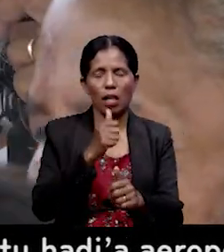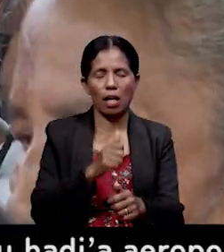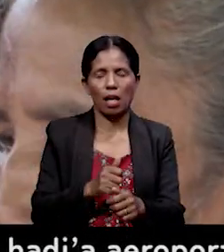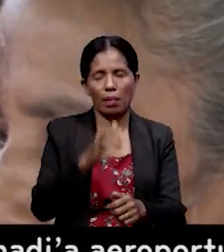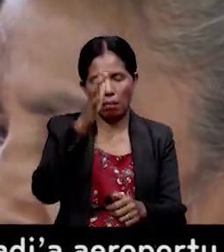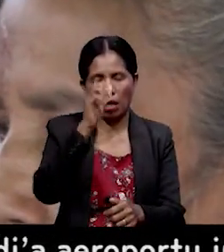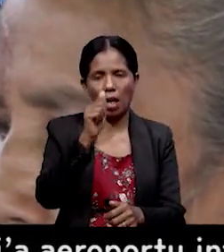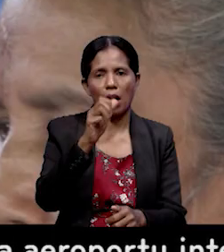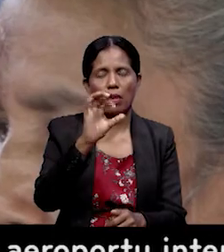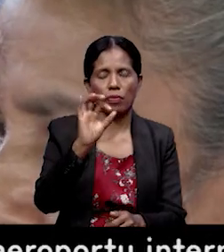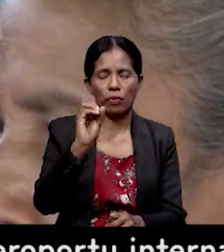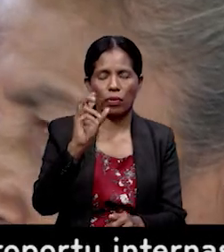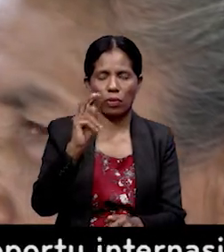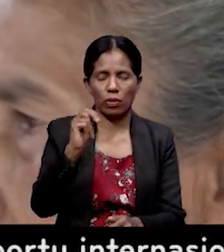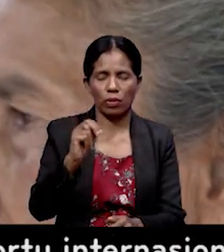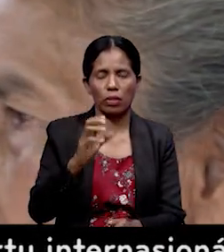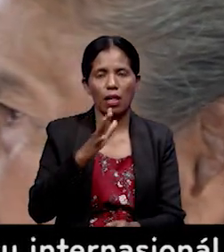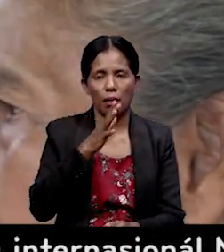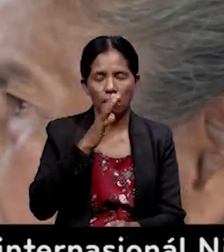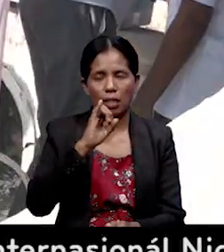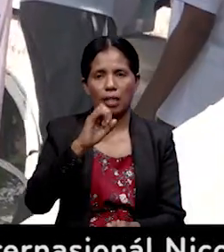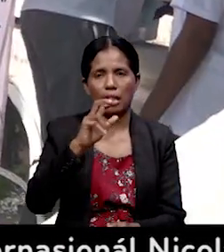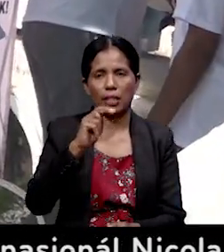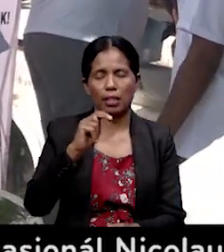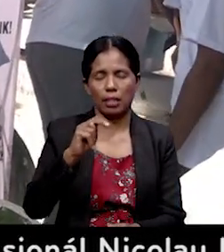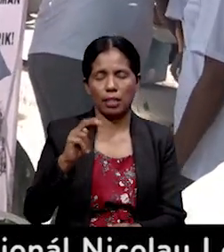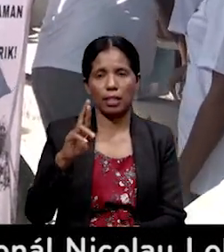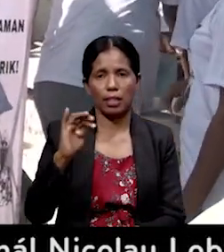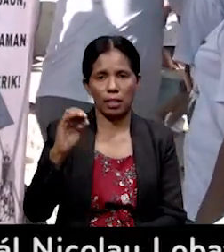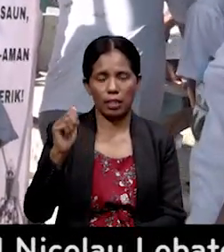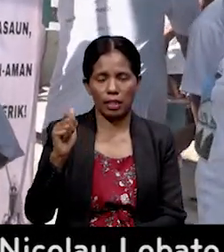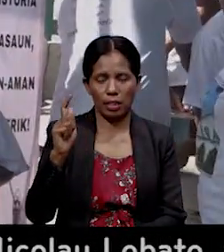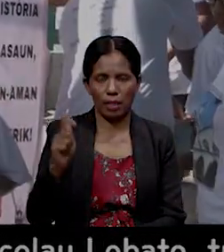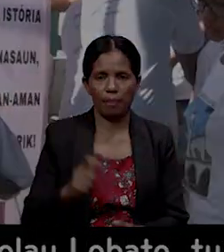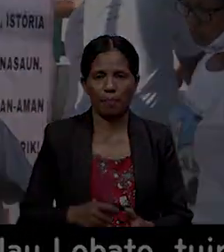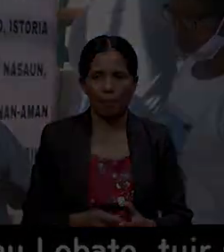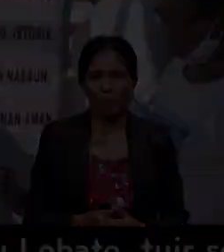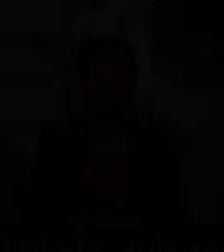Gomes, no inan Rita Rangel, Leopoldina de Carvalho, Elio Gaio, GMN.